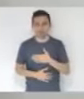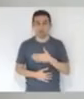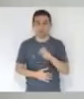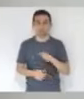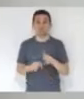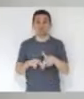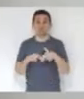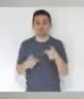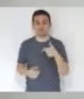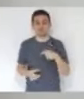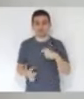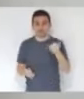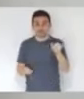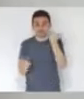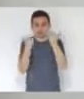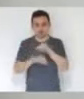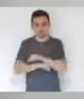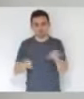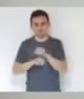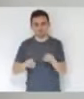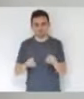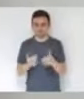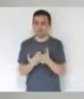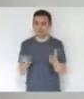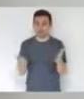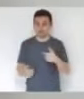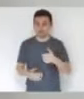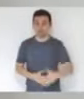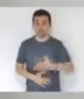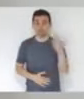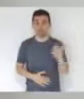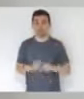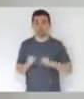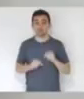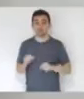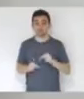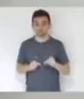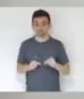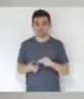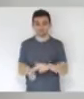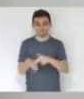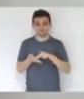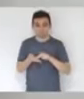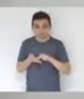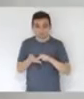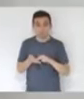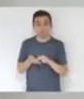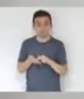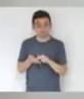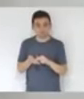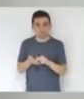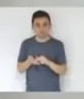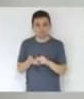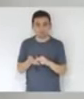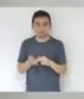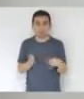informações para passar aqui para vocês hoje. Fui surpreendido com uma nota que veiculou nas